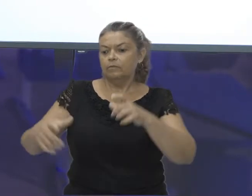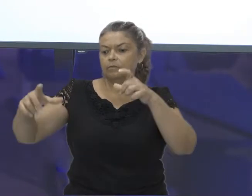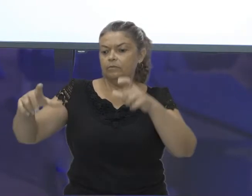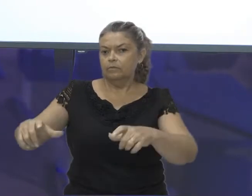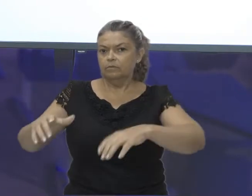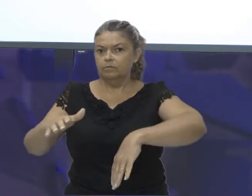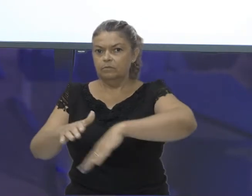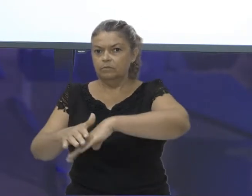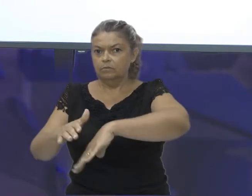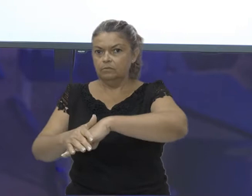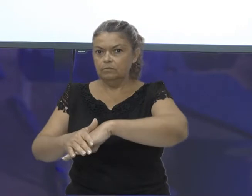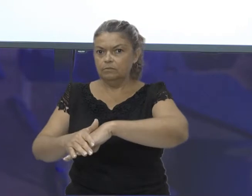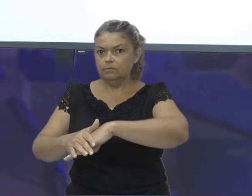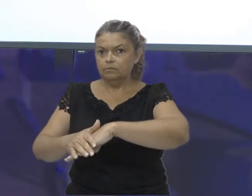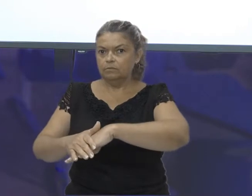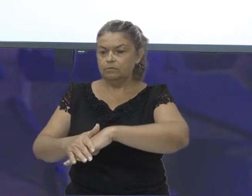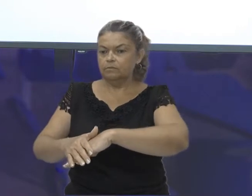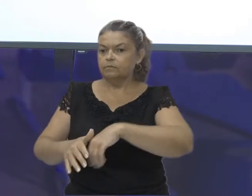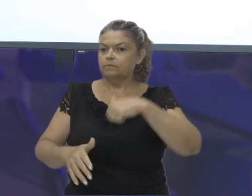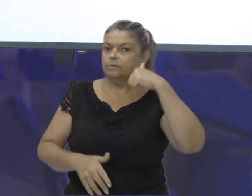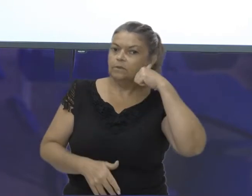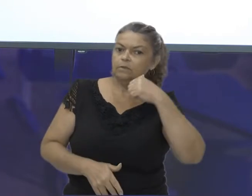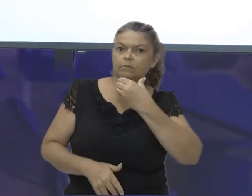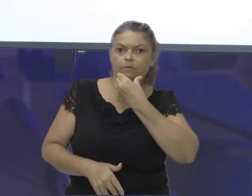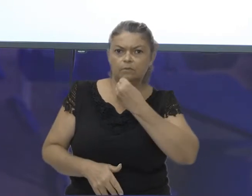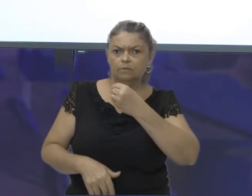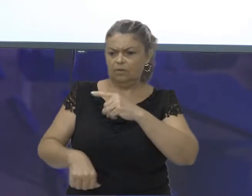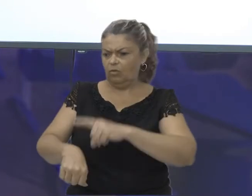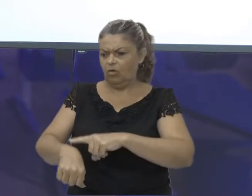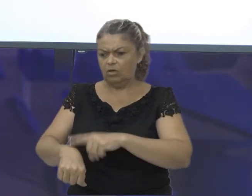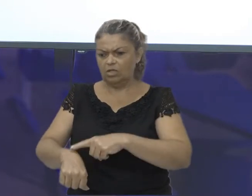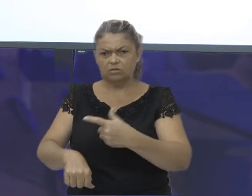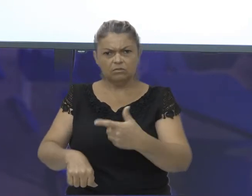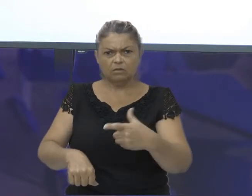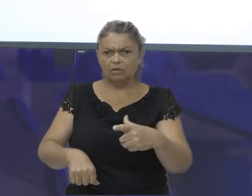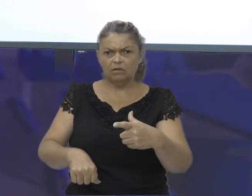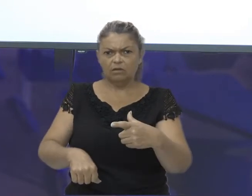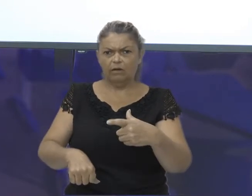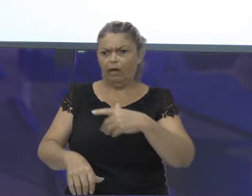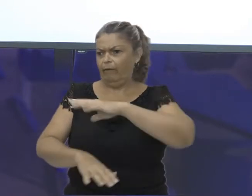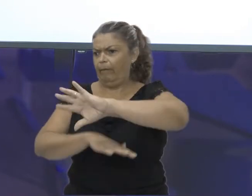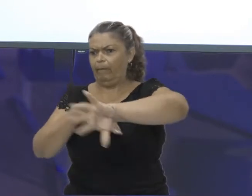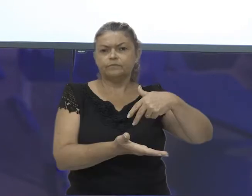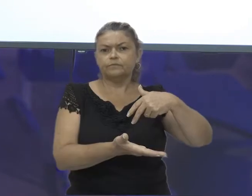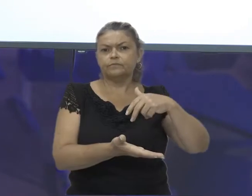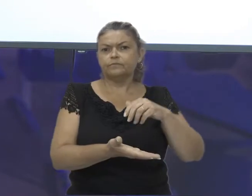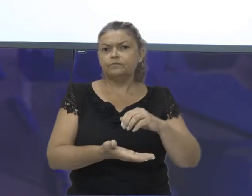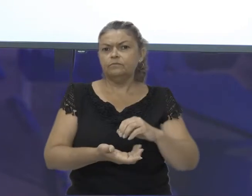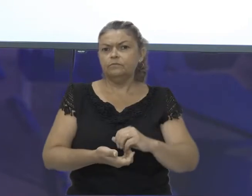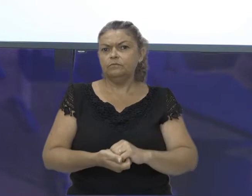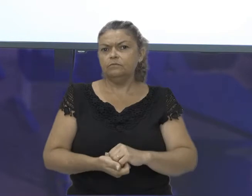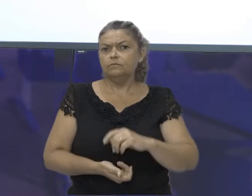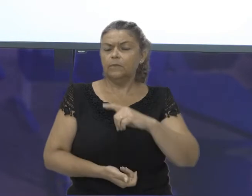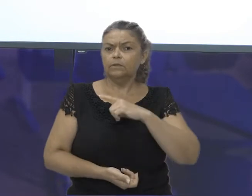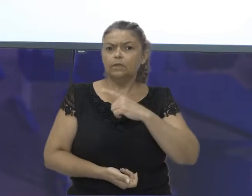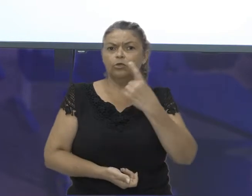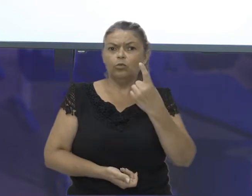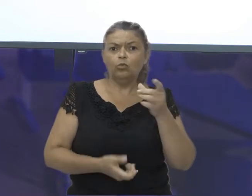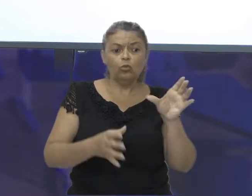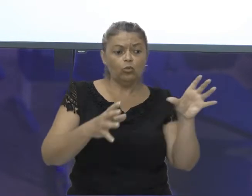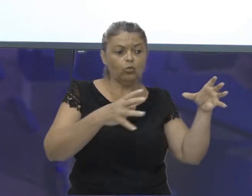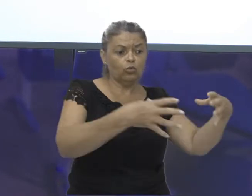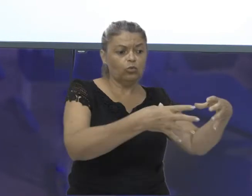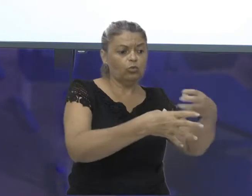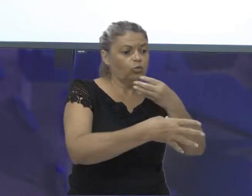meninas e se eu não tenho um horário para uso, lógico que vai gerar um conflito. Se eu tenho um grupo